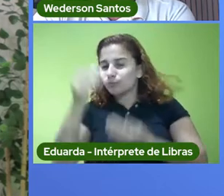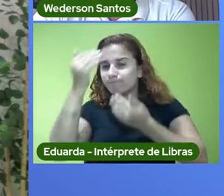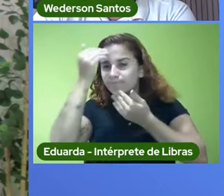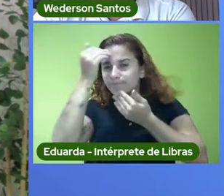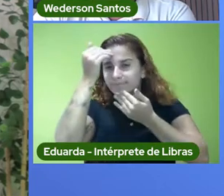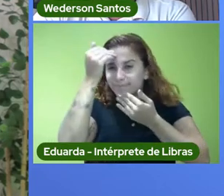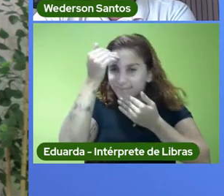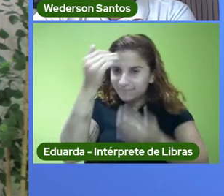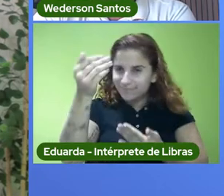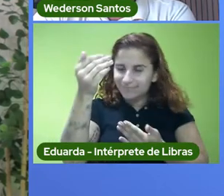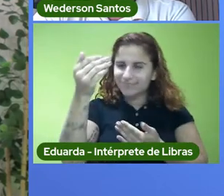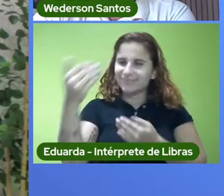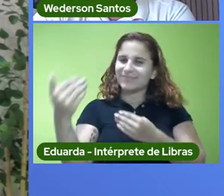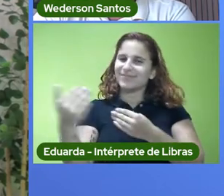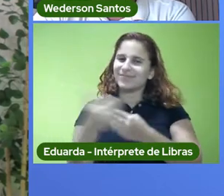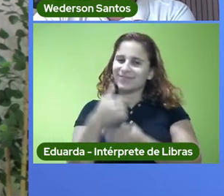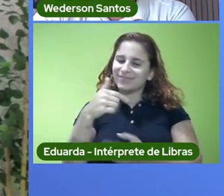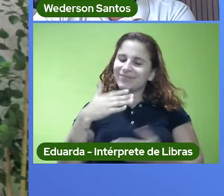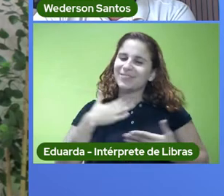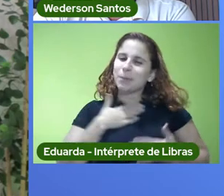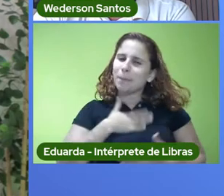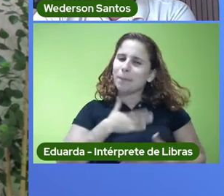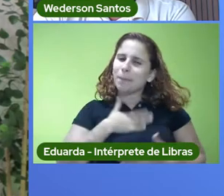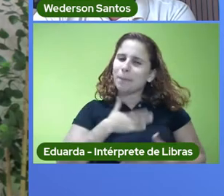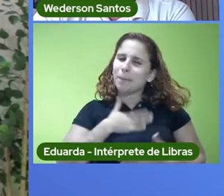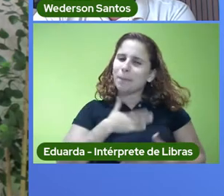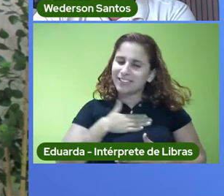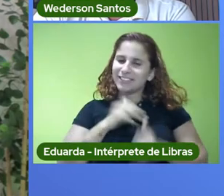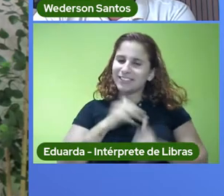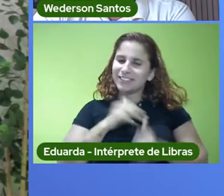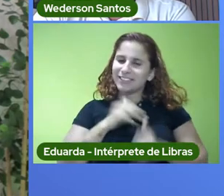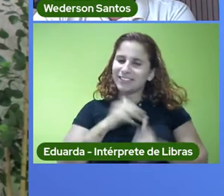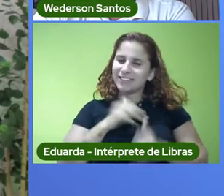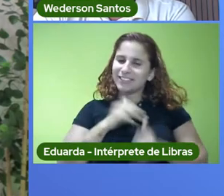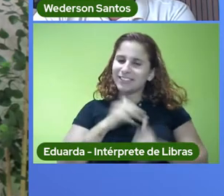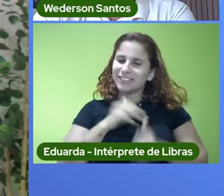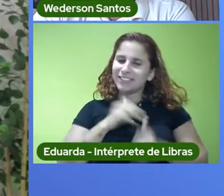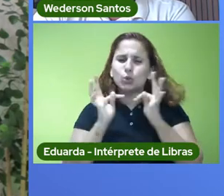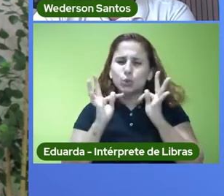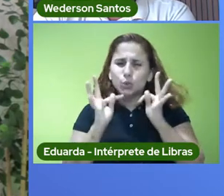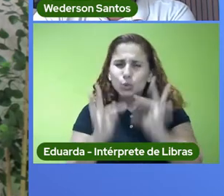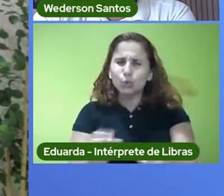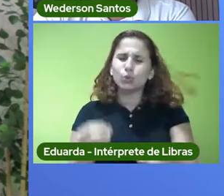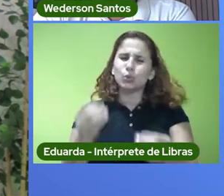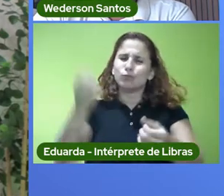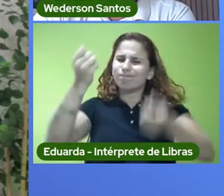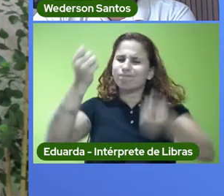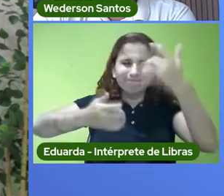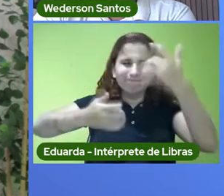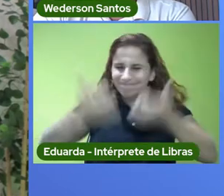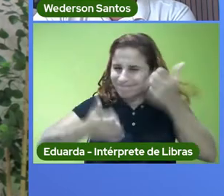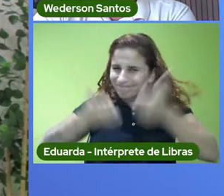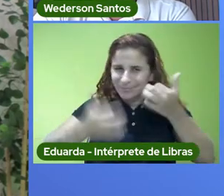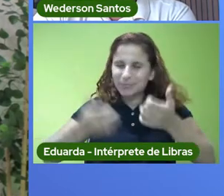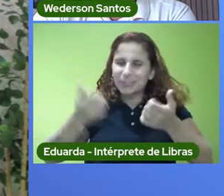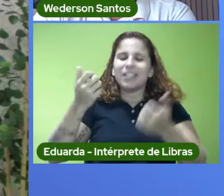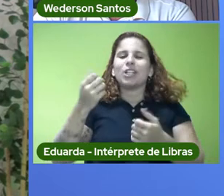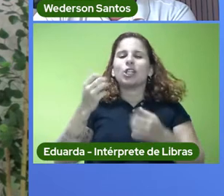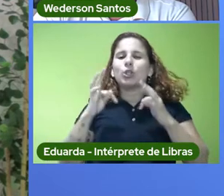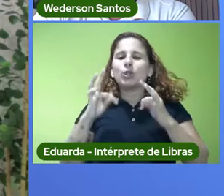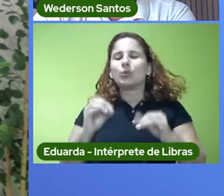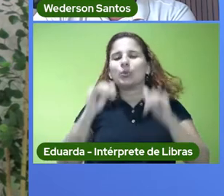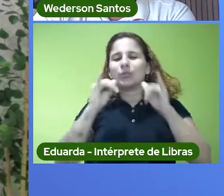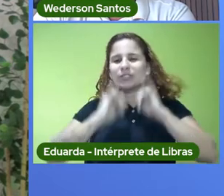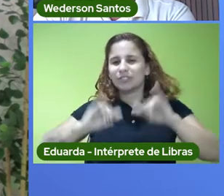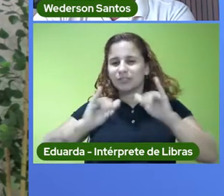de tê-lo aqui conosco, por tantas contribuições e pela disponibilidade de atender aí o nosso convite, né, Naara? Isso, Ederson,